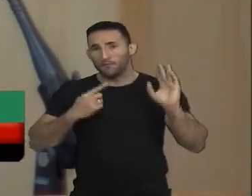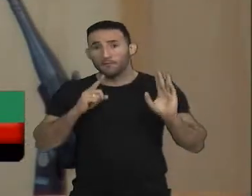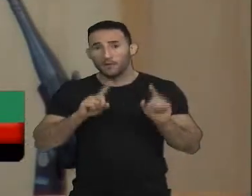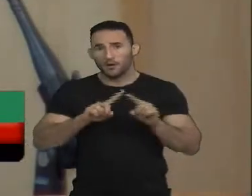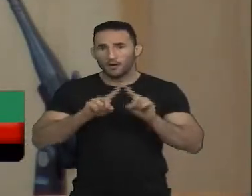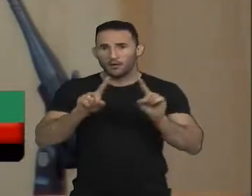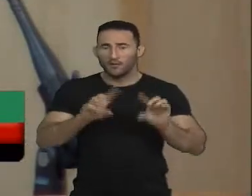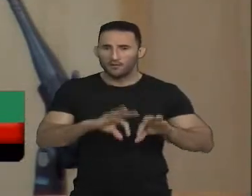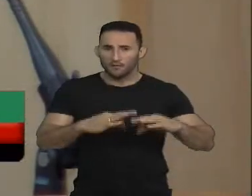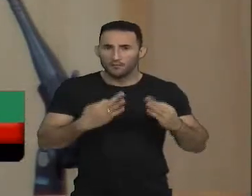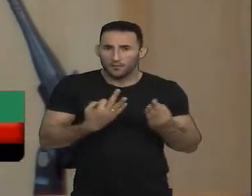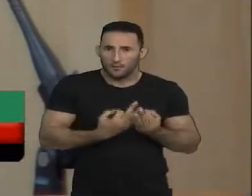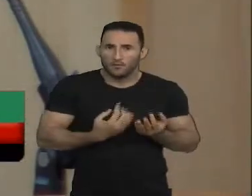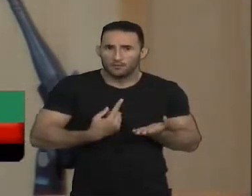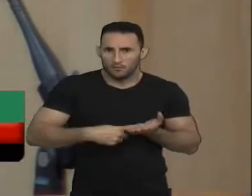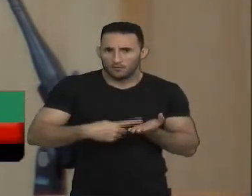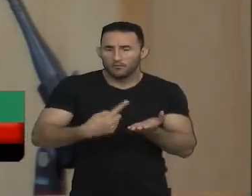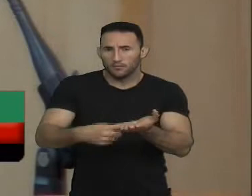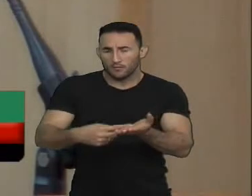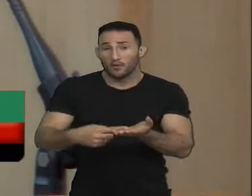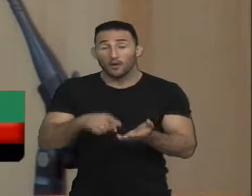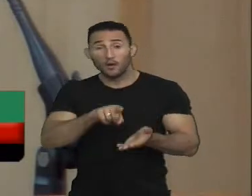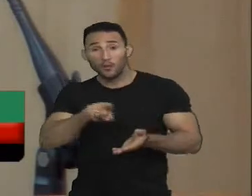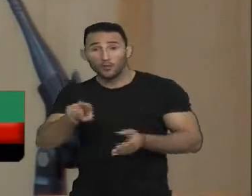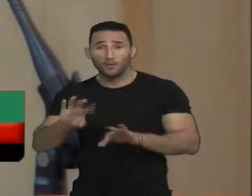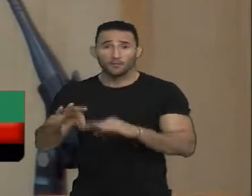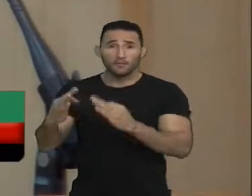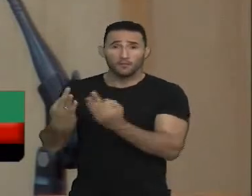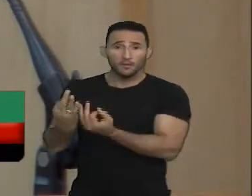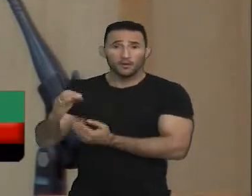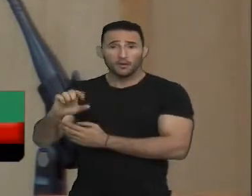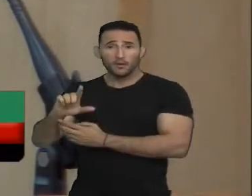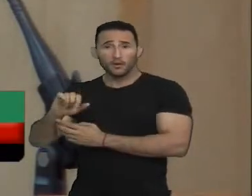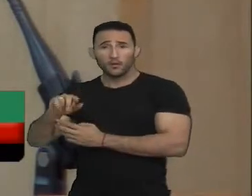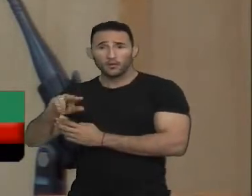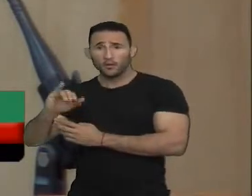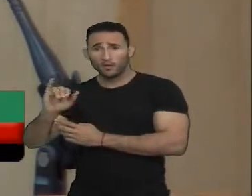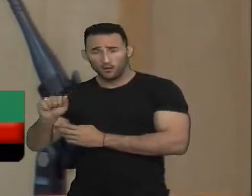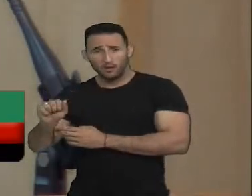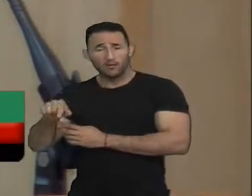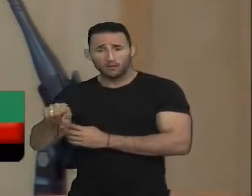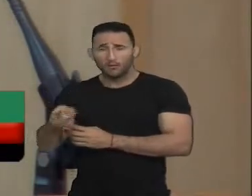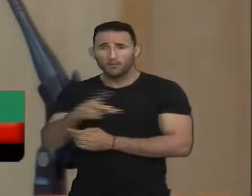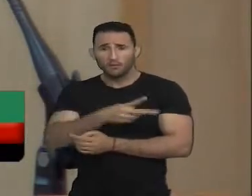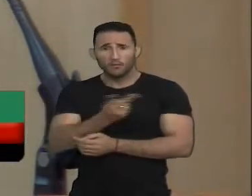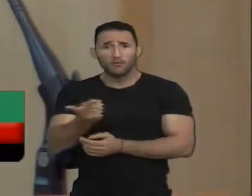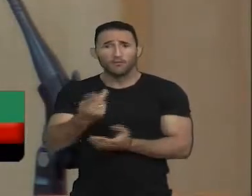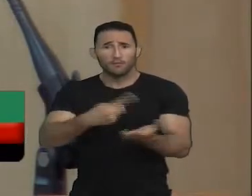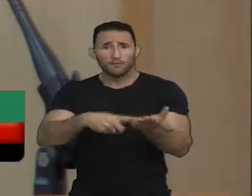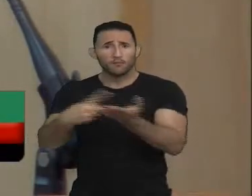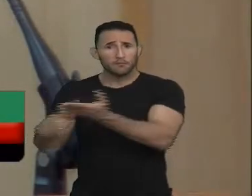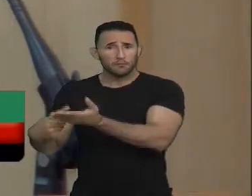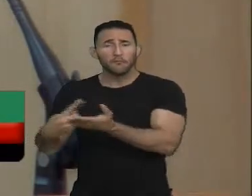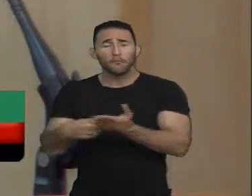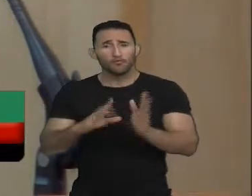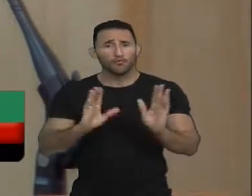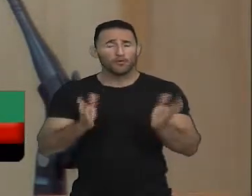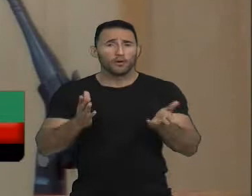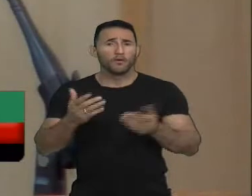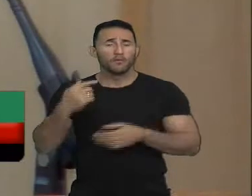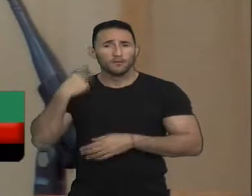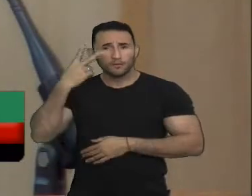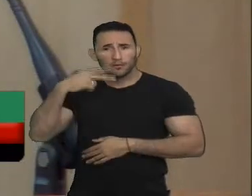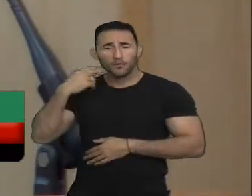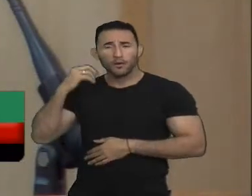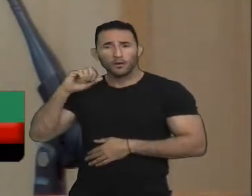amiga da dona Leonina, né, e a gente fica muito feliz pela colocação da Ana Paula, né,